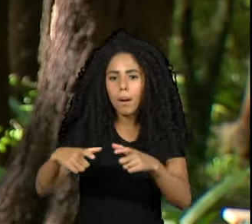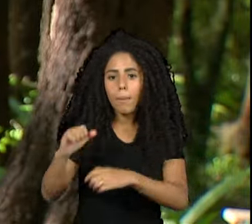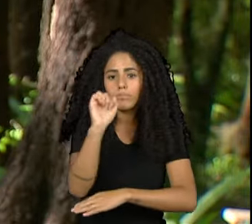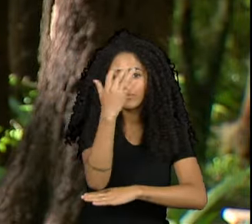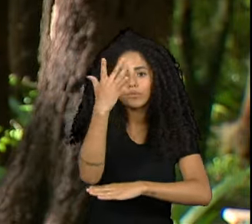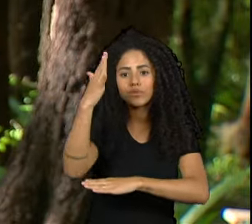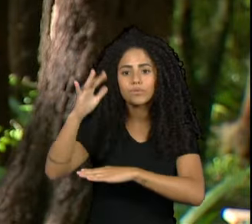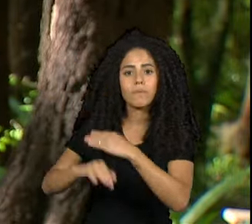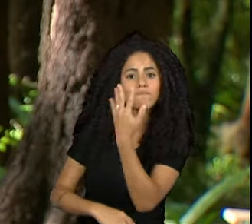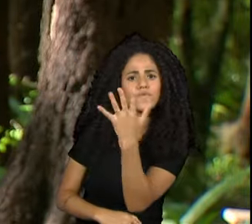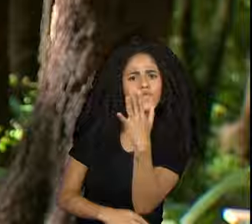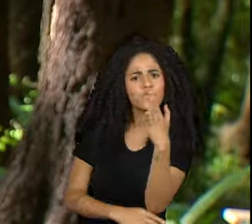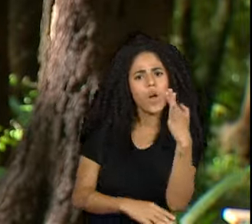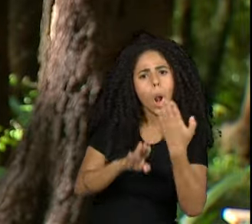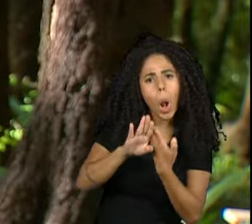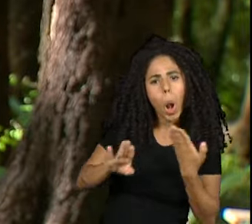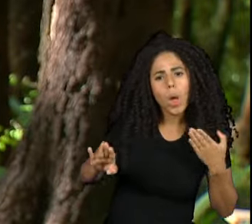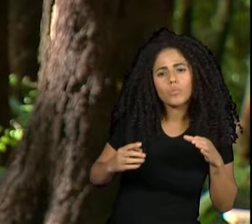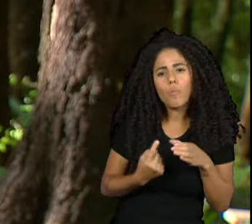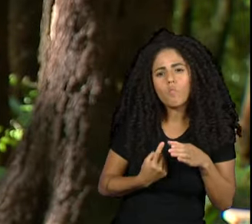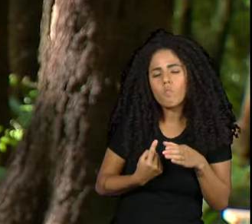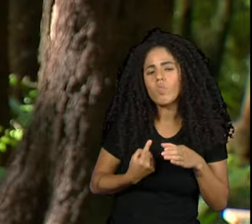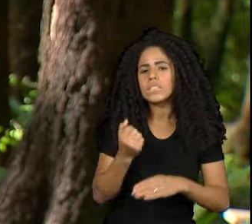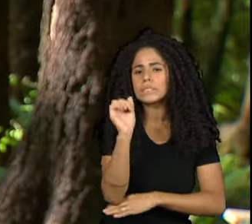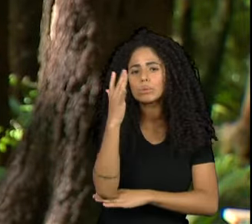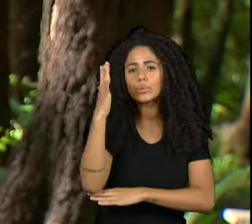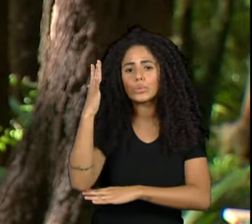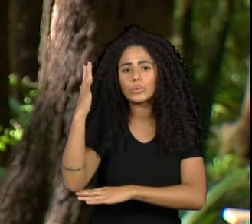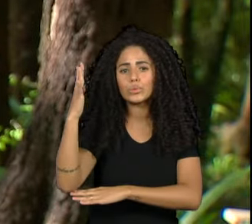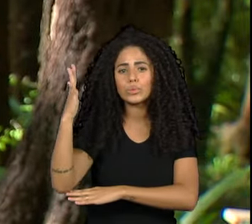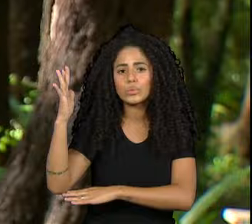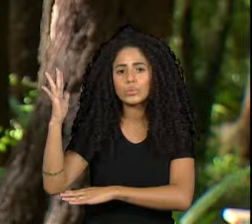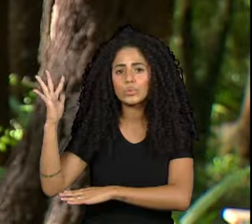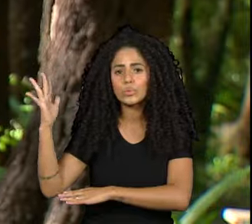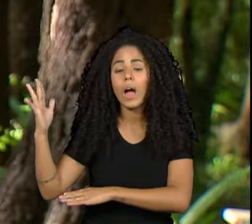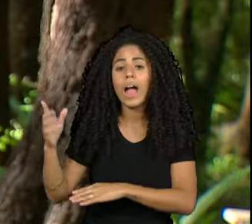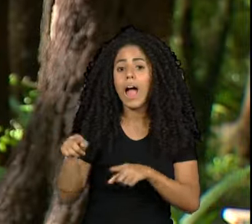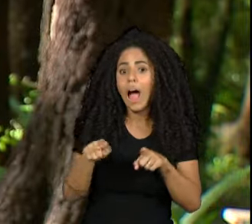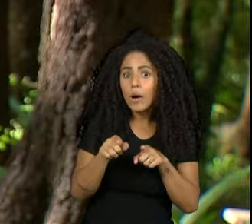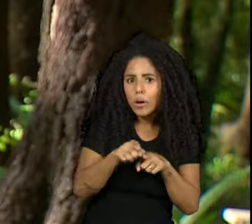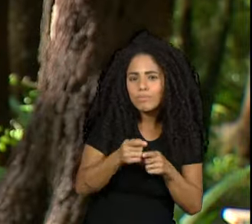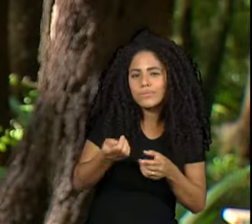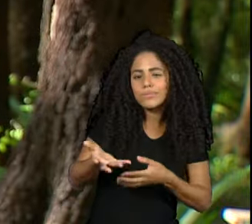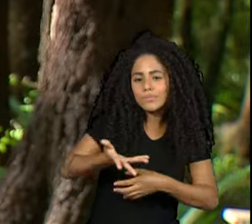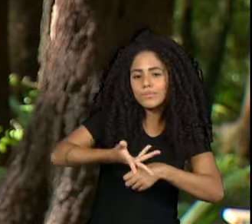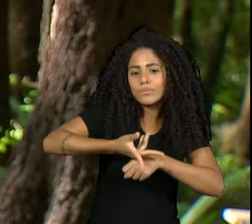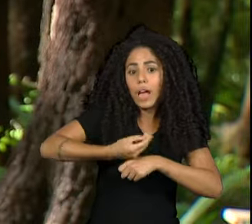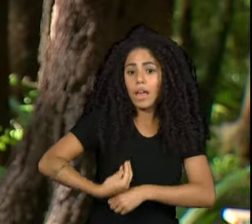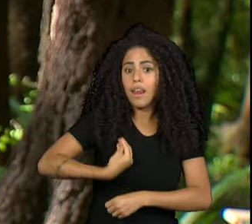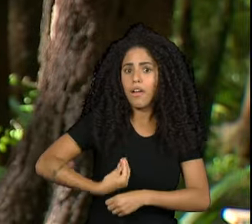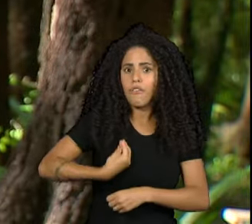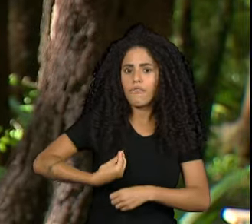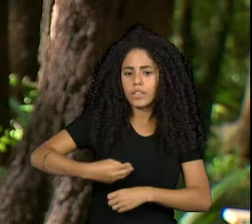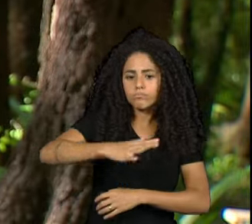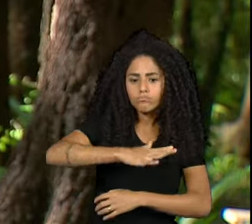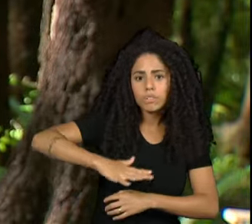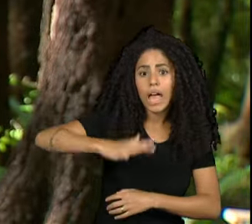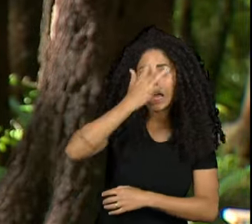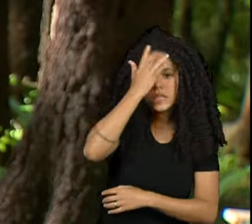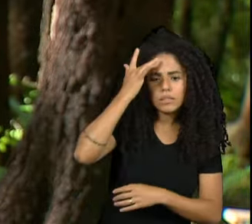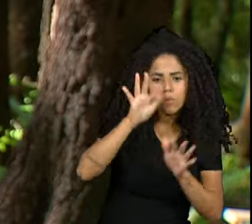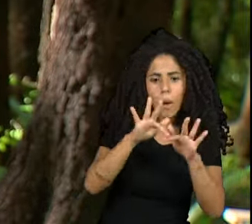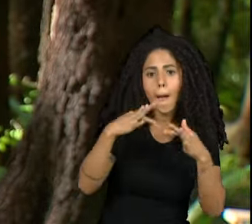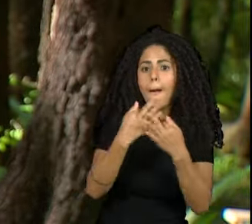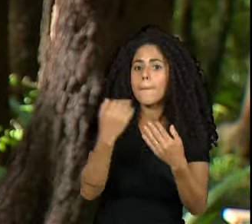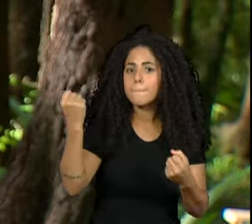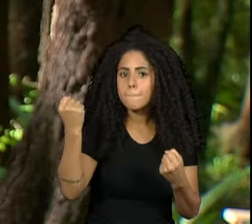extrativistas que vivem isoladas no sul do Amazonas. A iniciativa, que melhorou a qualidade de vida das populações locais, é uma